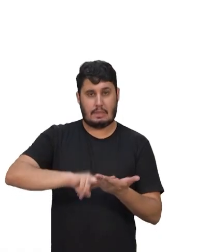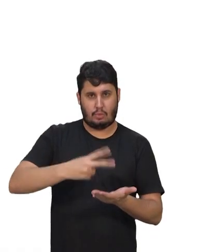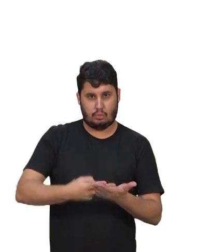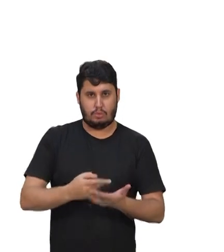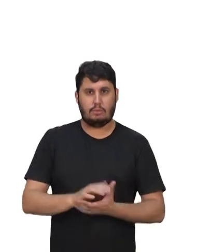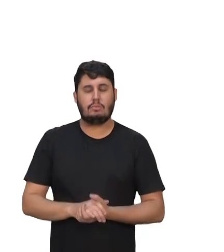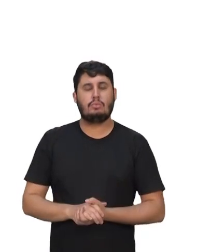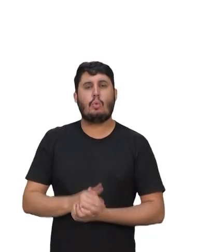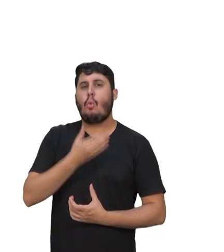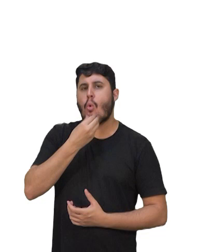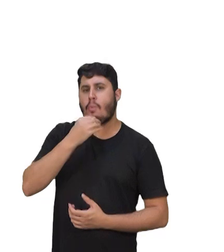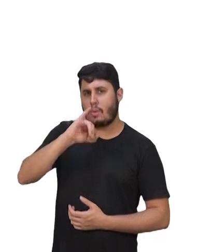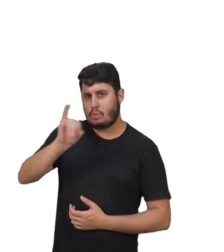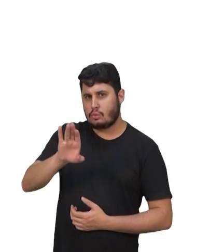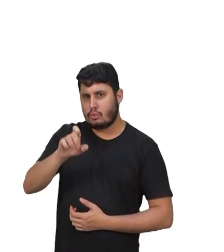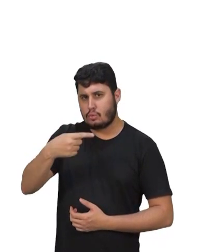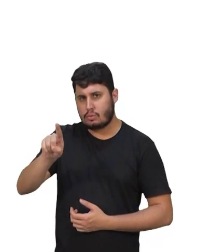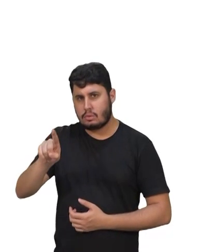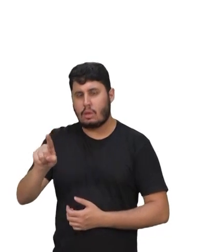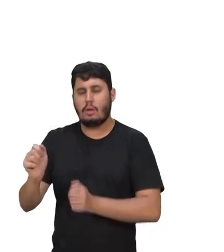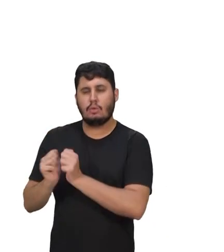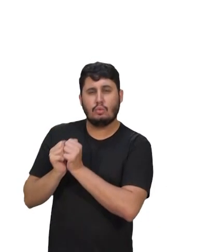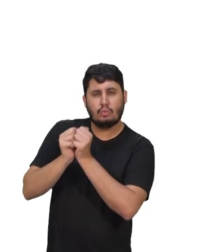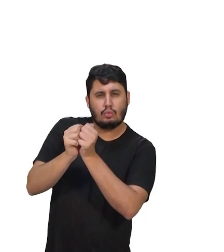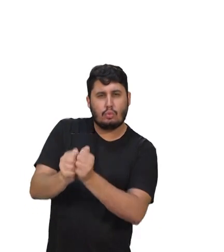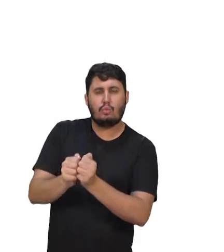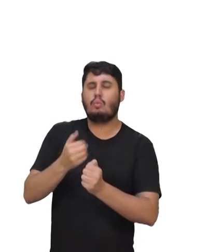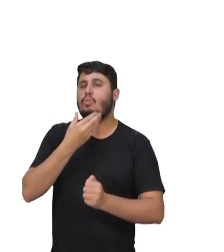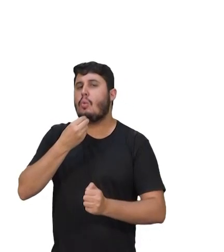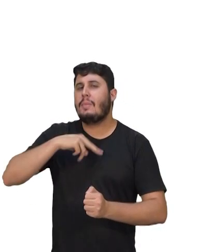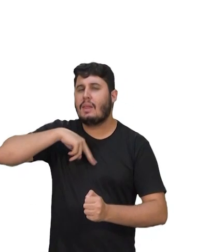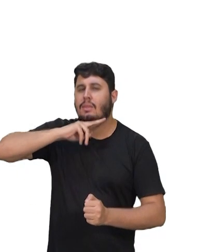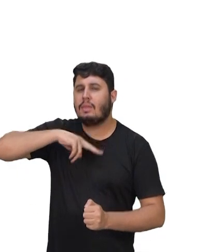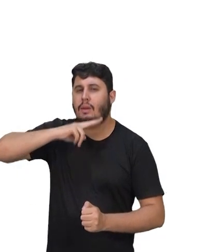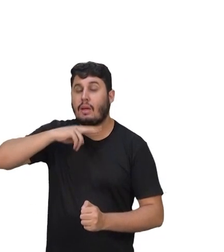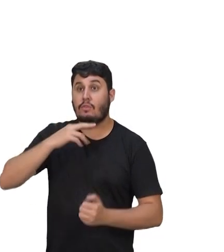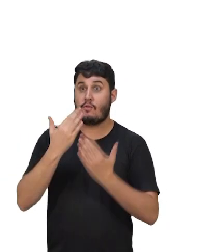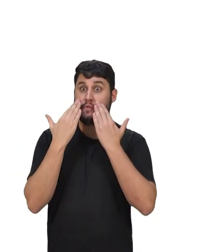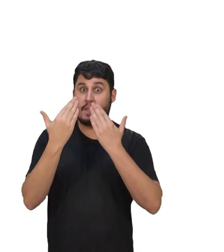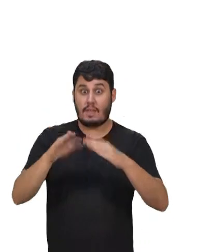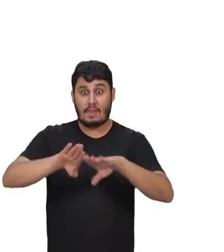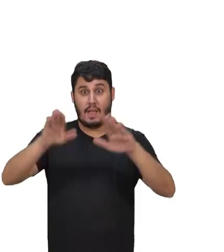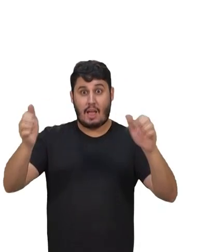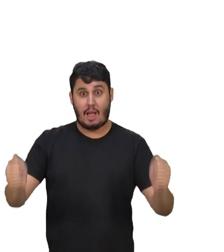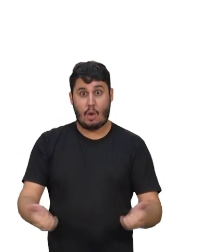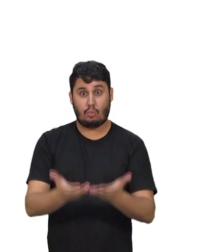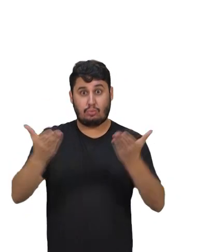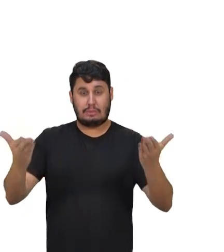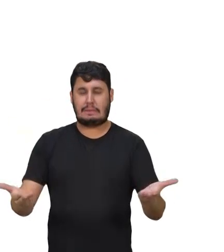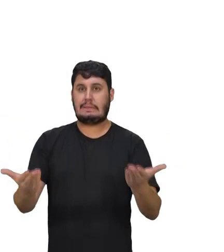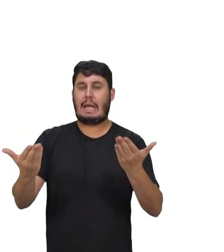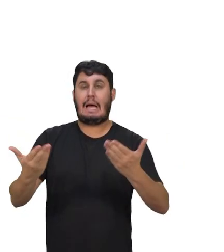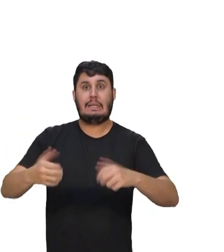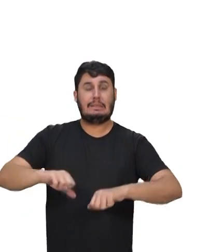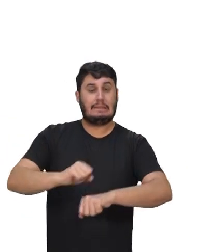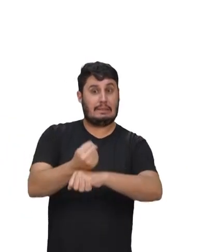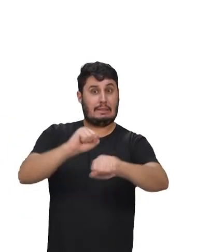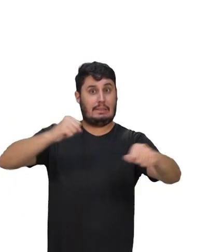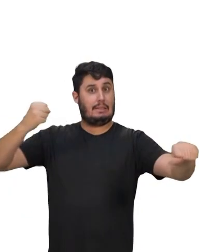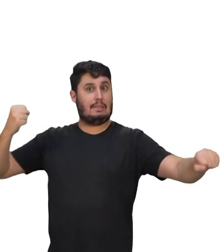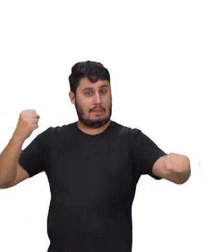junto ao seu neto diante de um altar gigante com oferendas do Dia dos Mortos na praça da capital mexicana. Uma